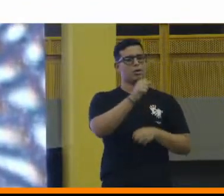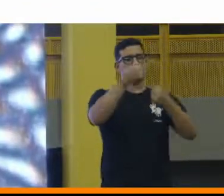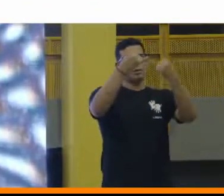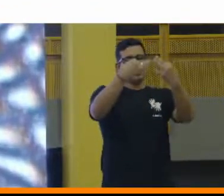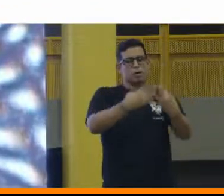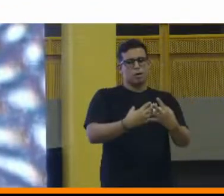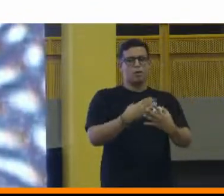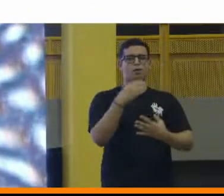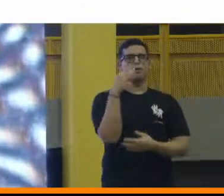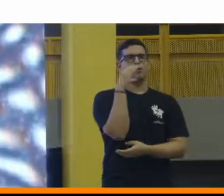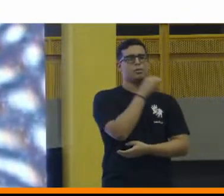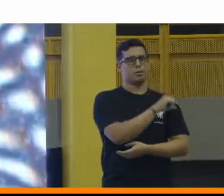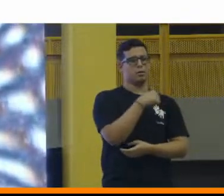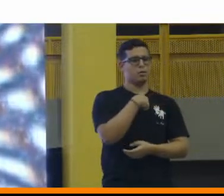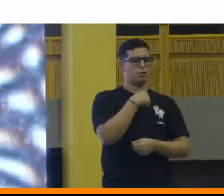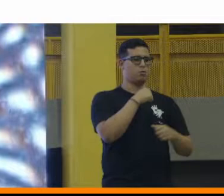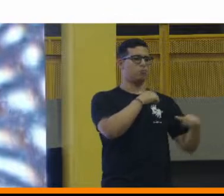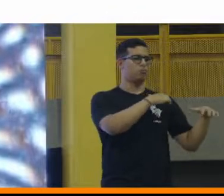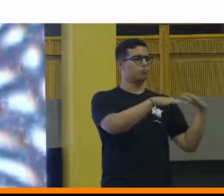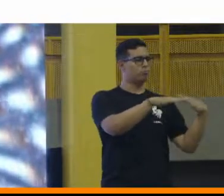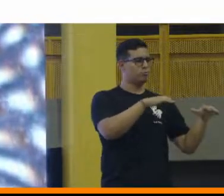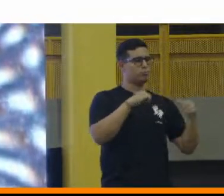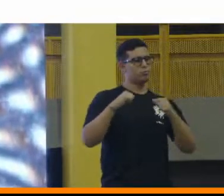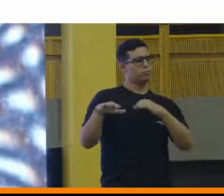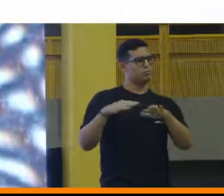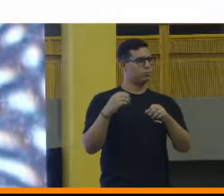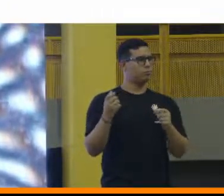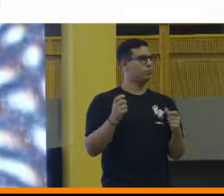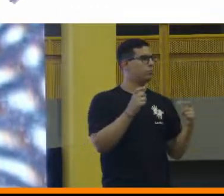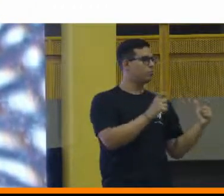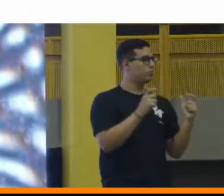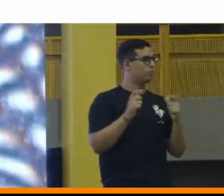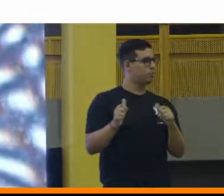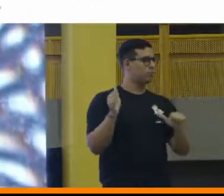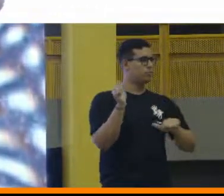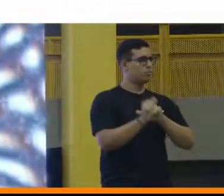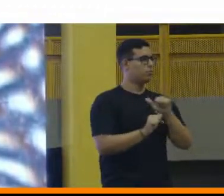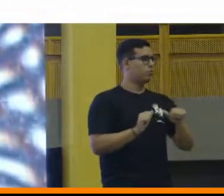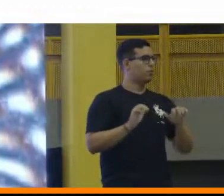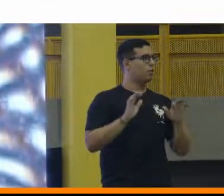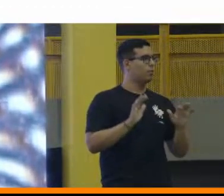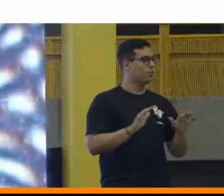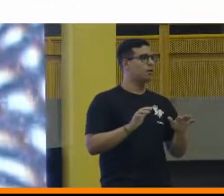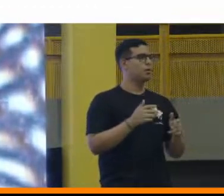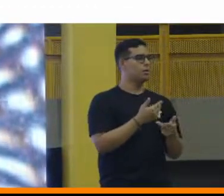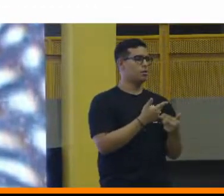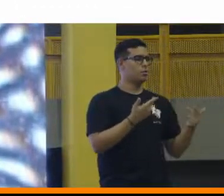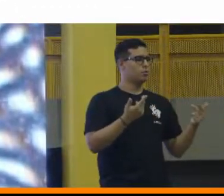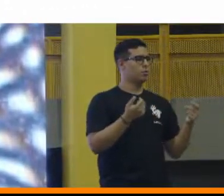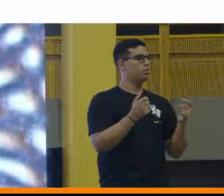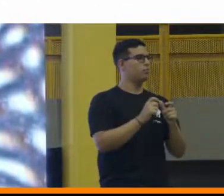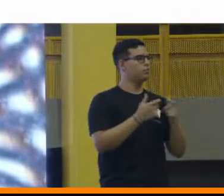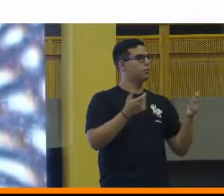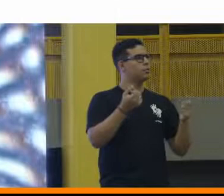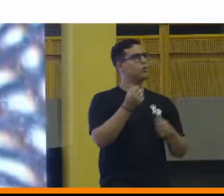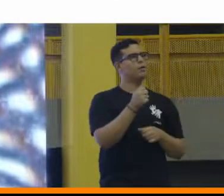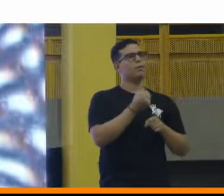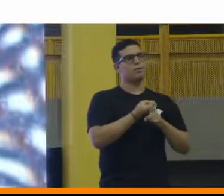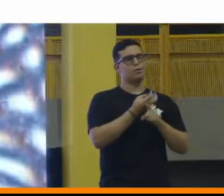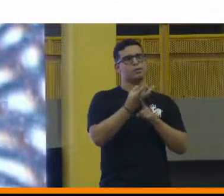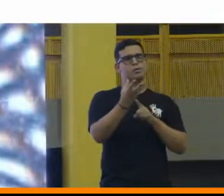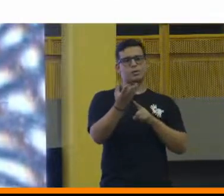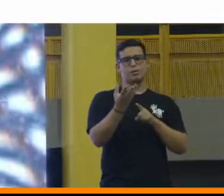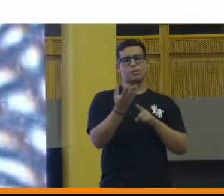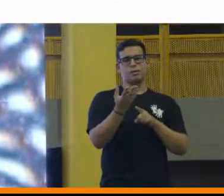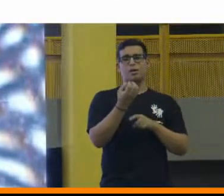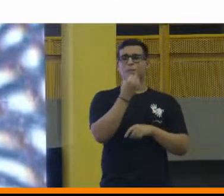rapidez eu mudo de posição. Mas aí, essas são as grandezas físicas que são mais comuns no